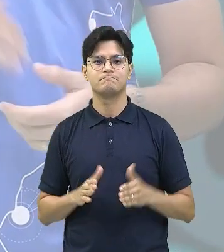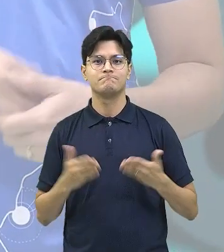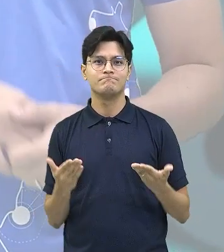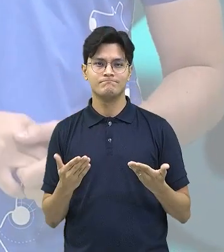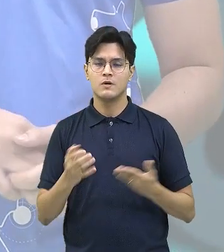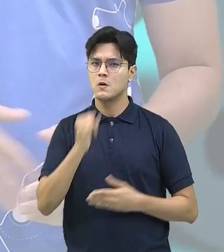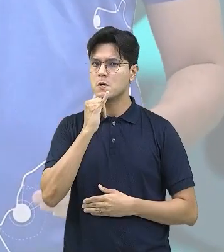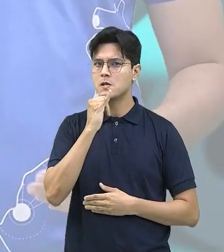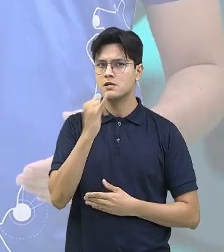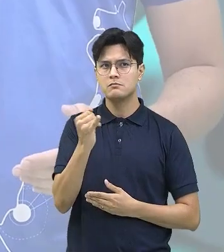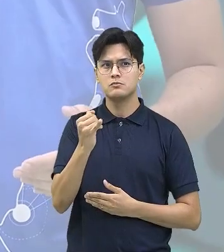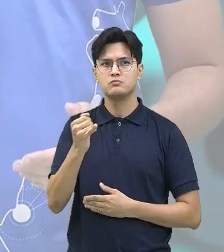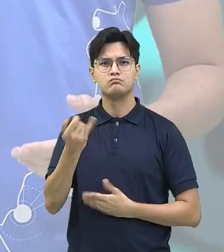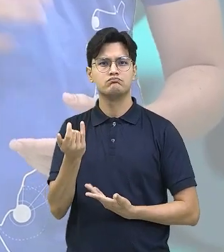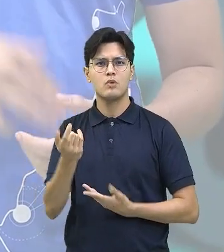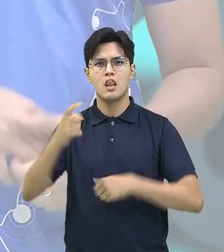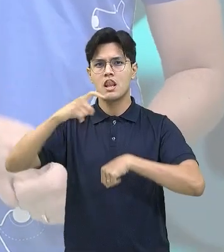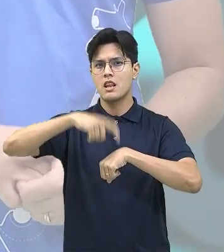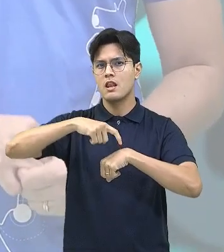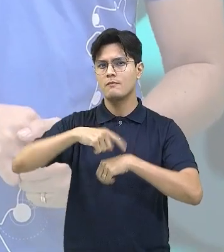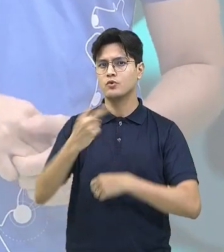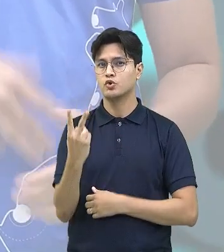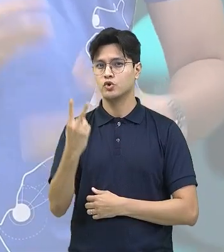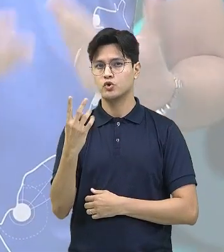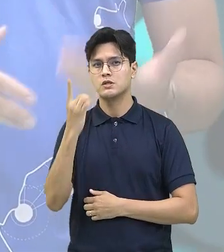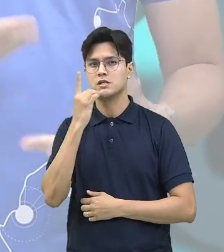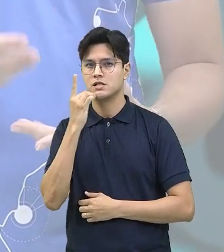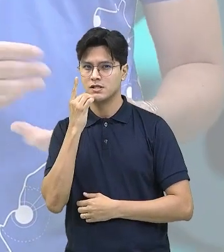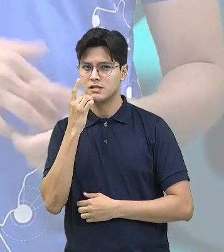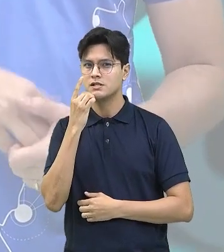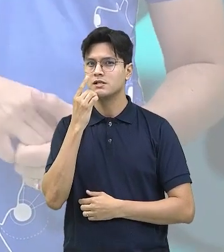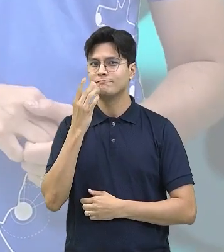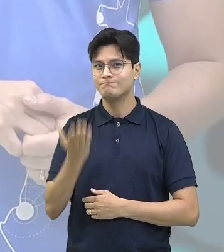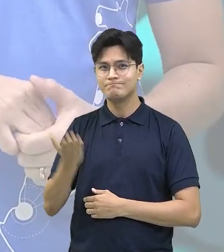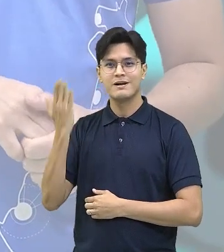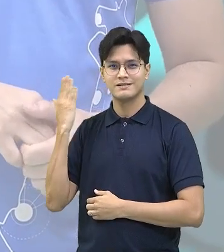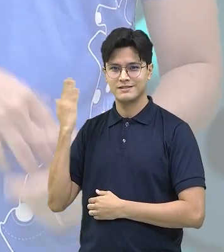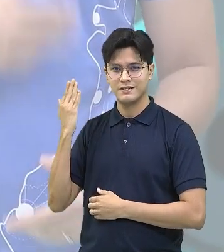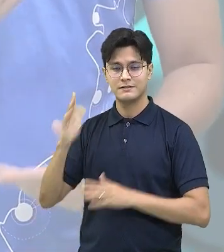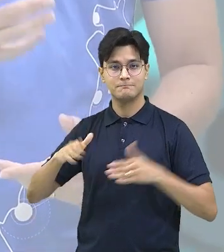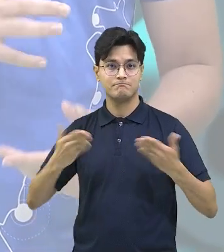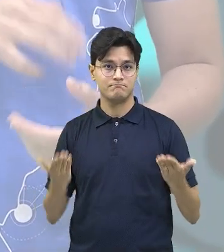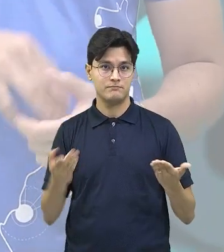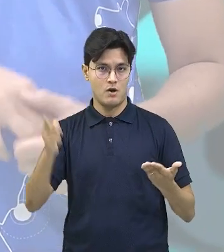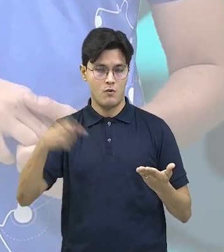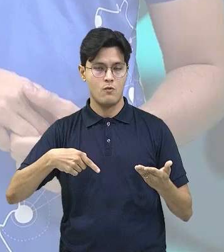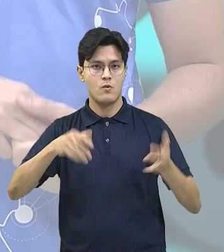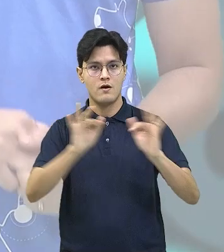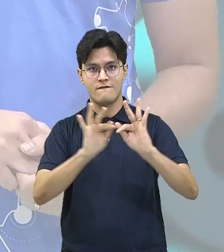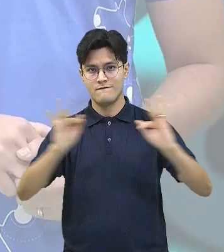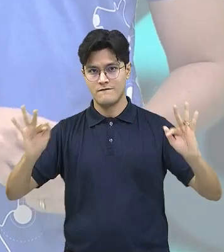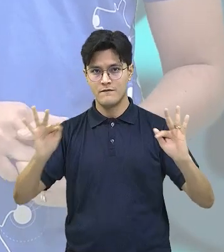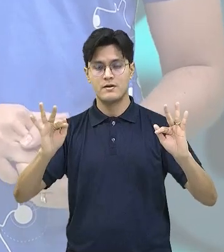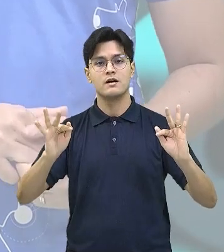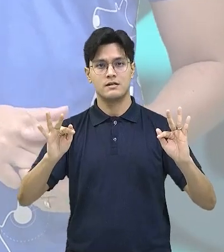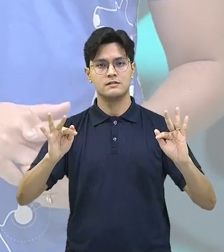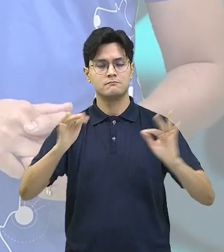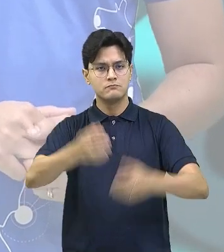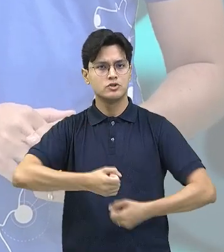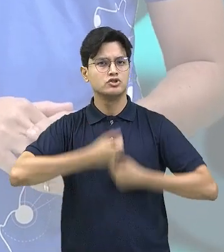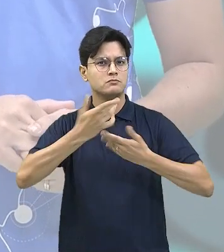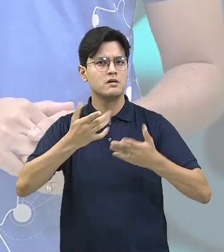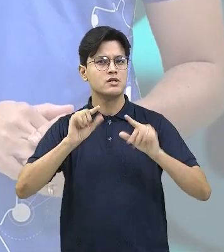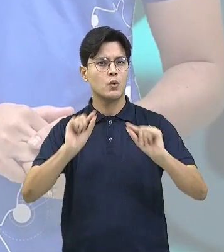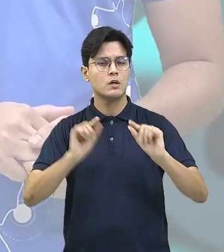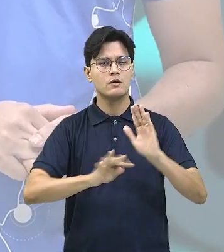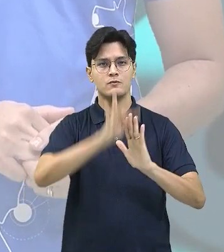tempo passado. 2 dias atrás. Então, é uma expressão também que ela já sugere que aquele texto está